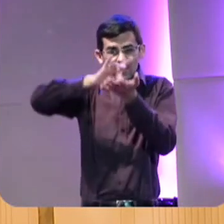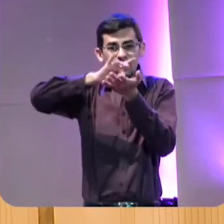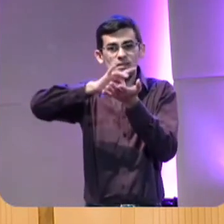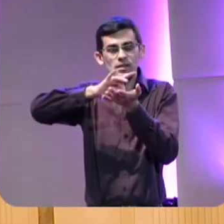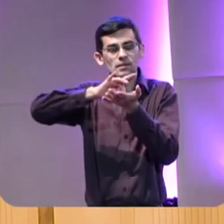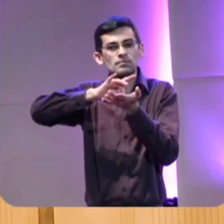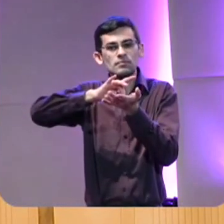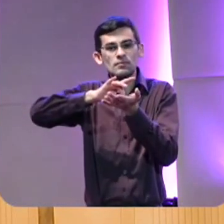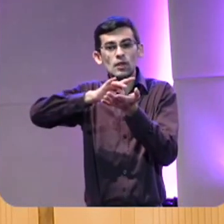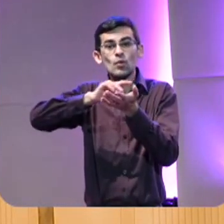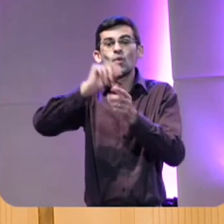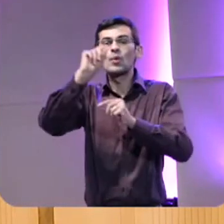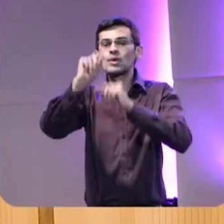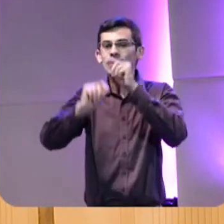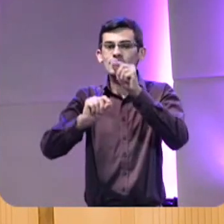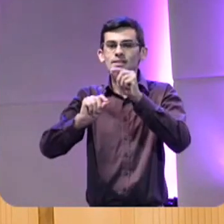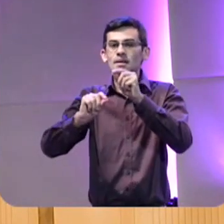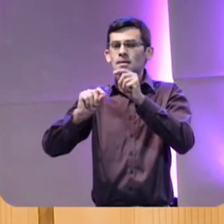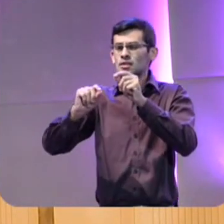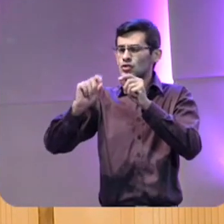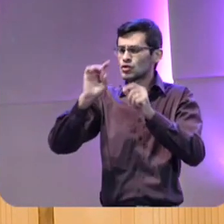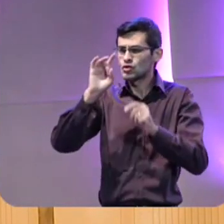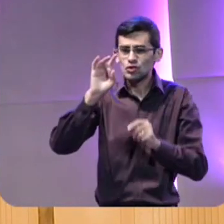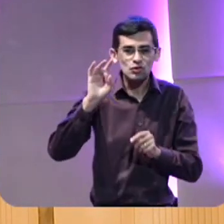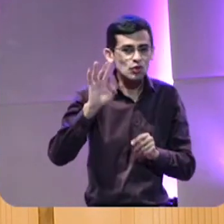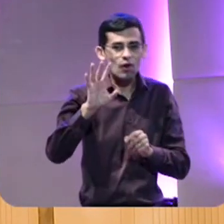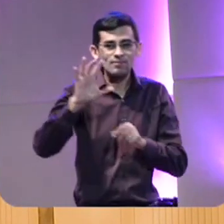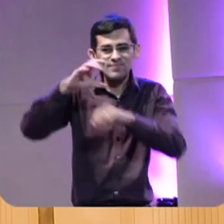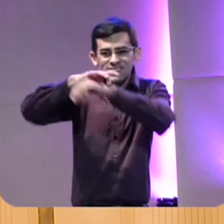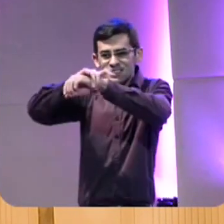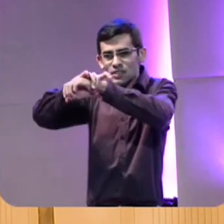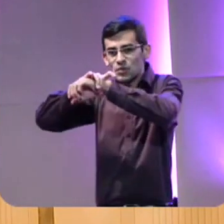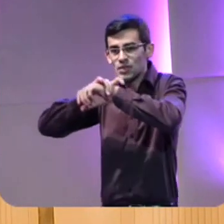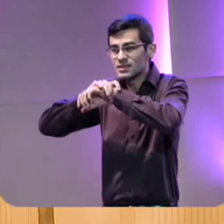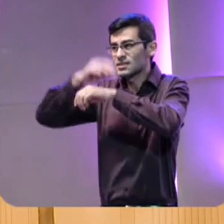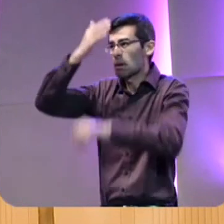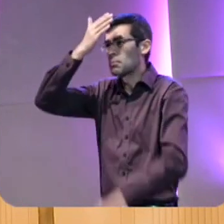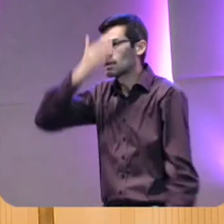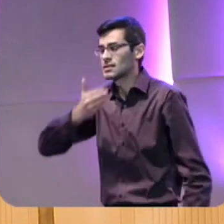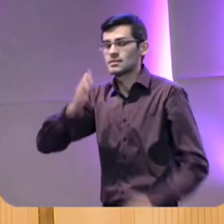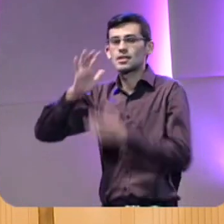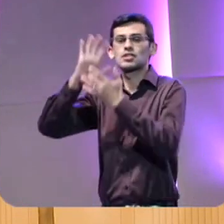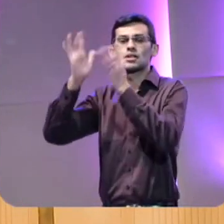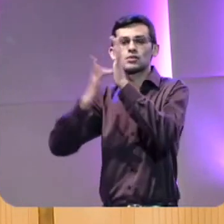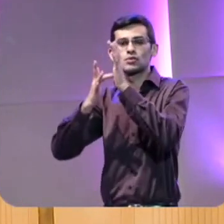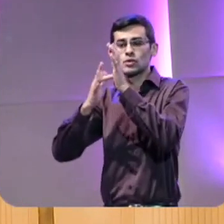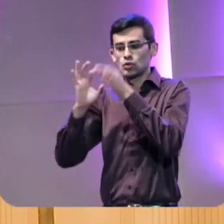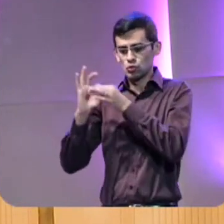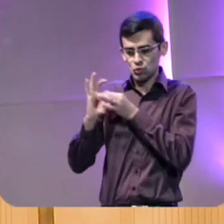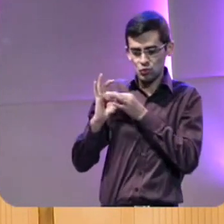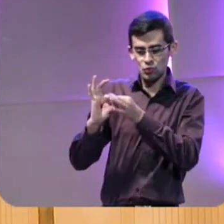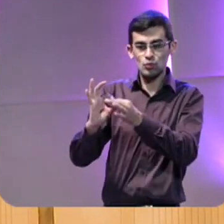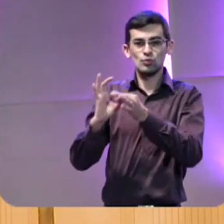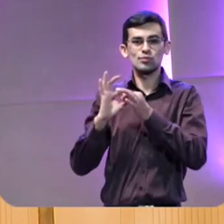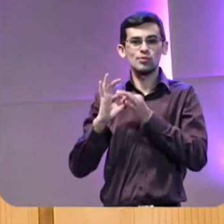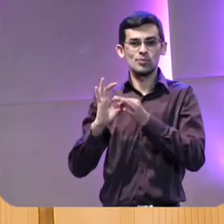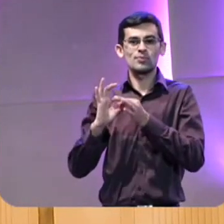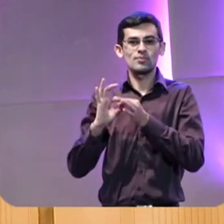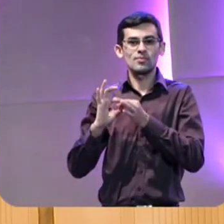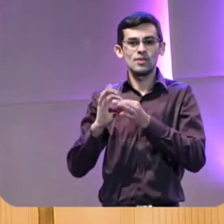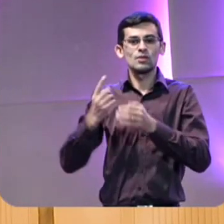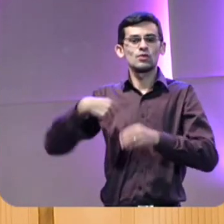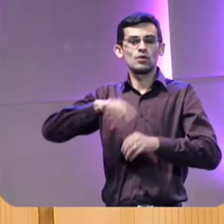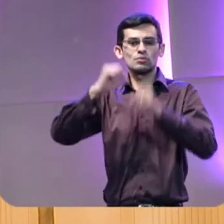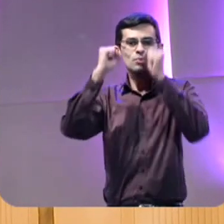verdadeira, ela vem, procede da segurança da presença de Jesus no nosso meio. De quando nós